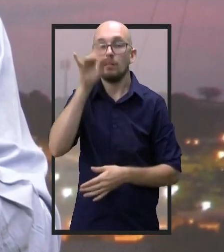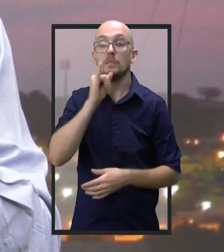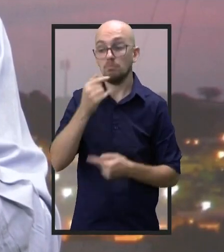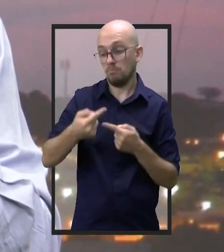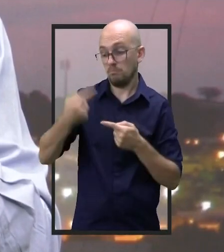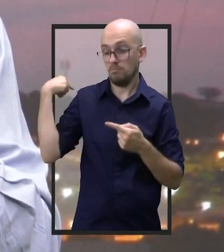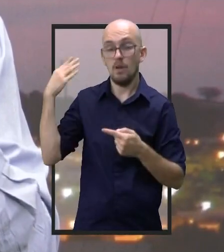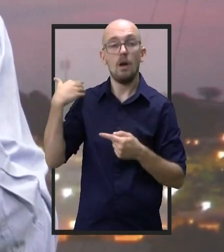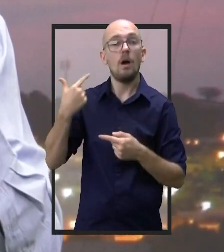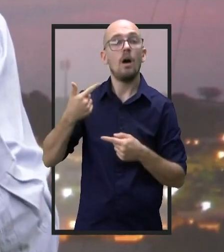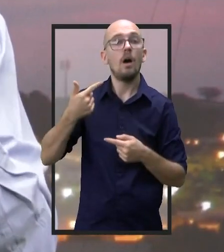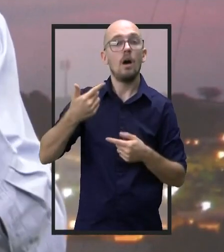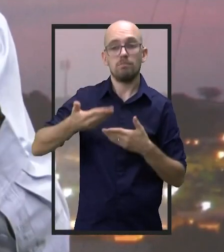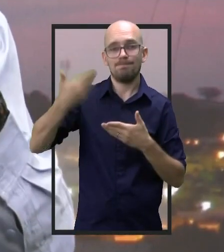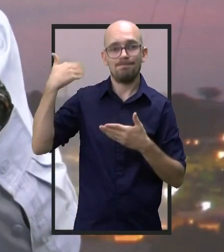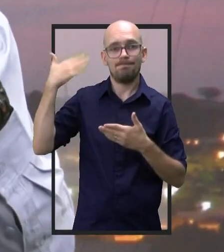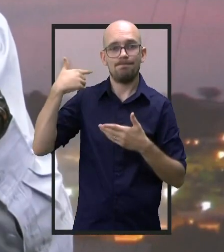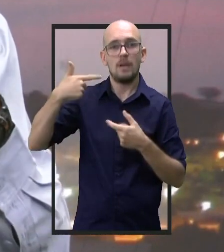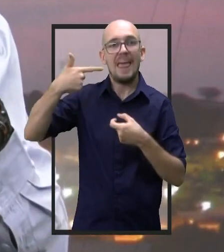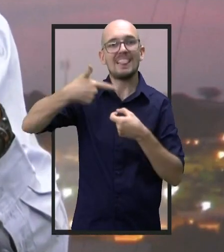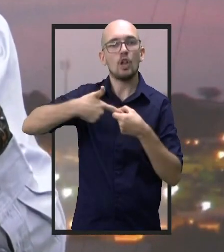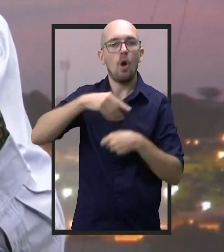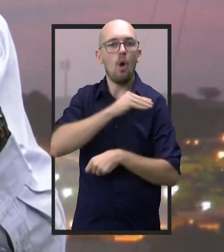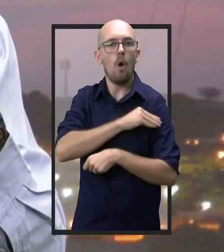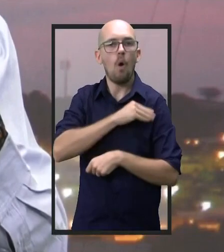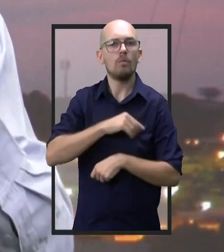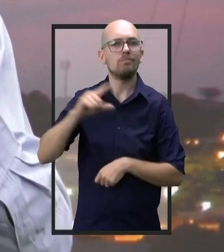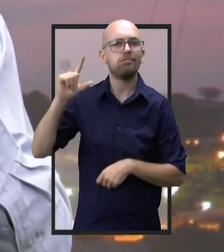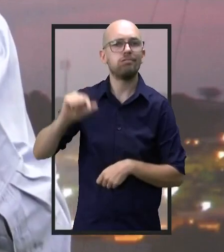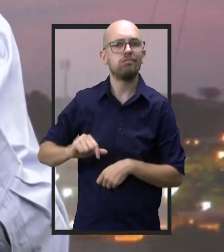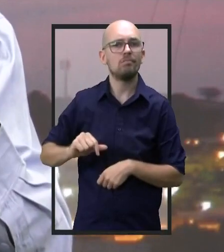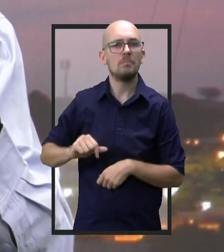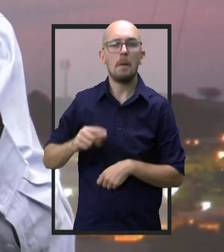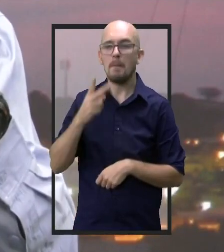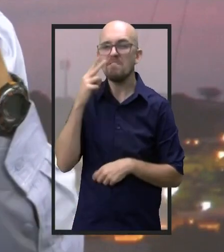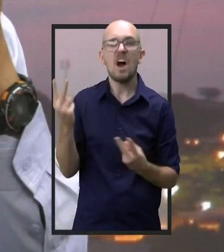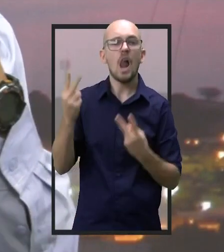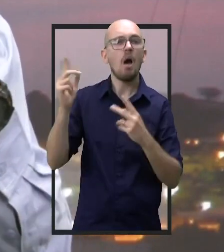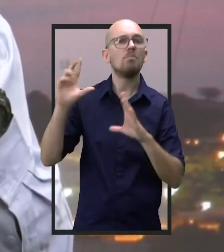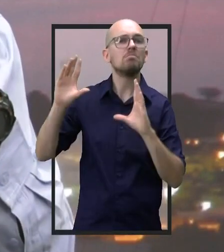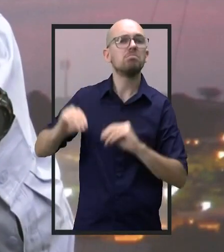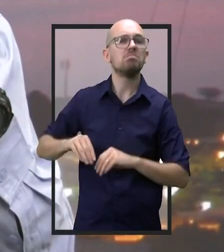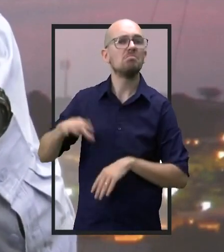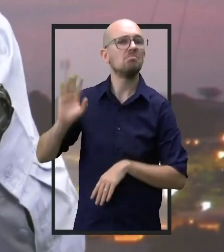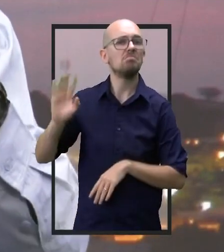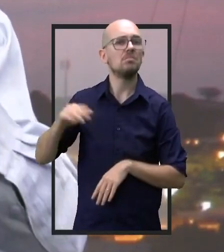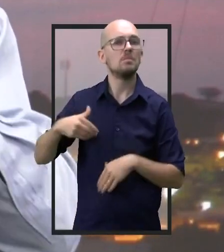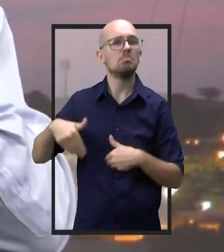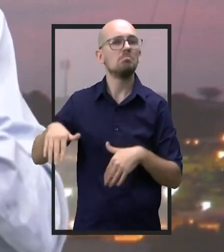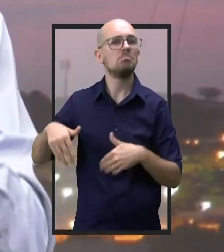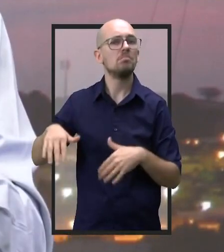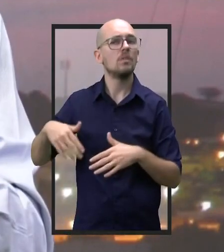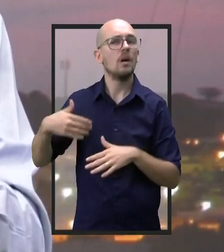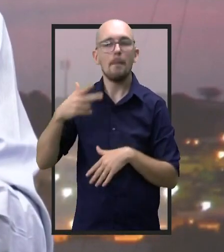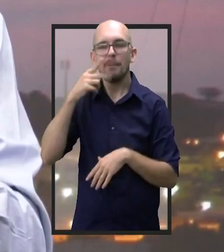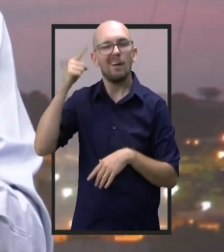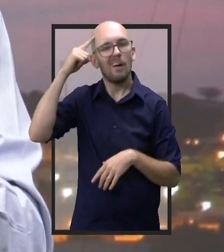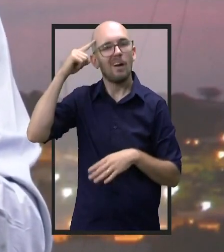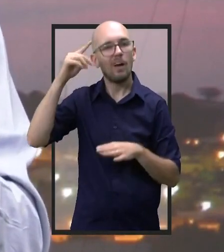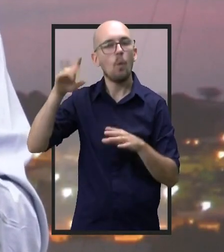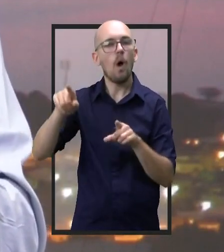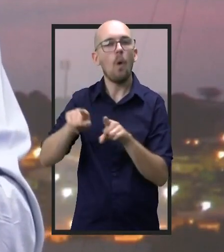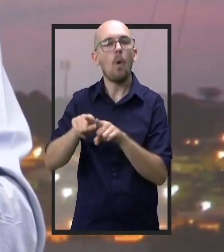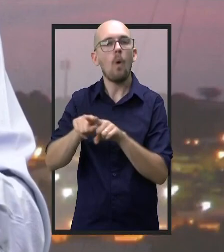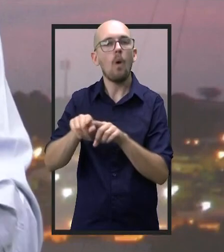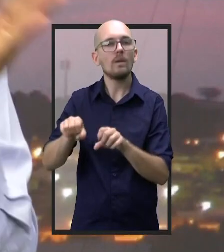nada, né? E essa percepção para o consumidor ele tem, né? Estava legal, mas estava quebrando o setor. E como